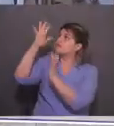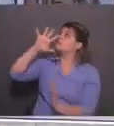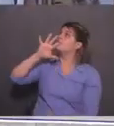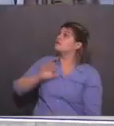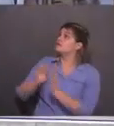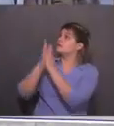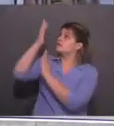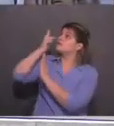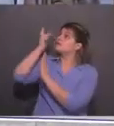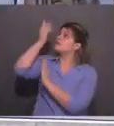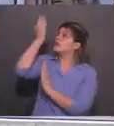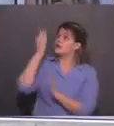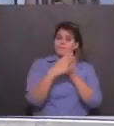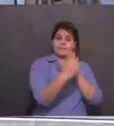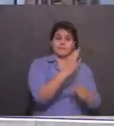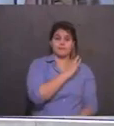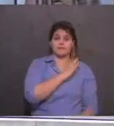vivo.